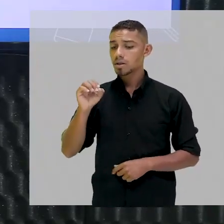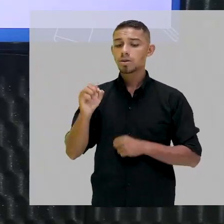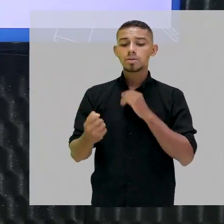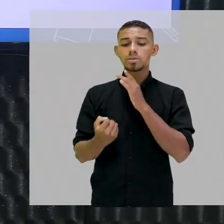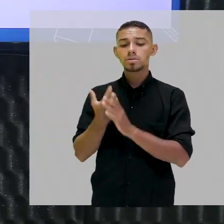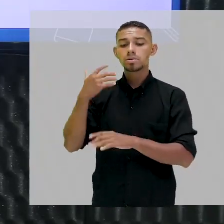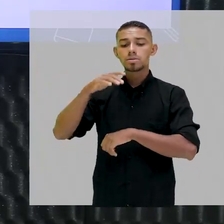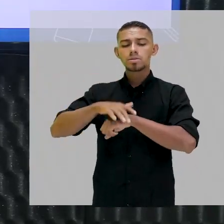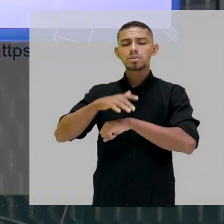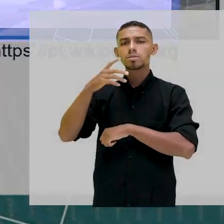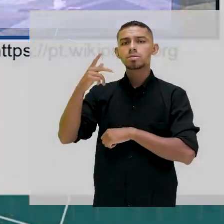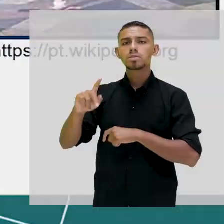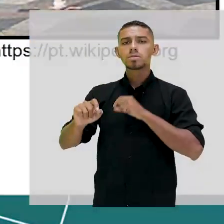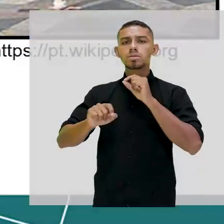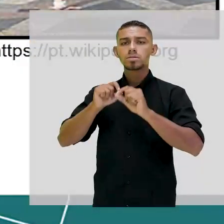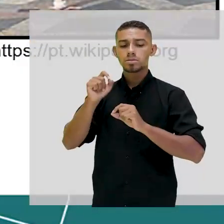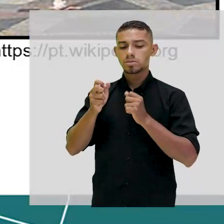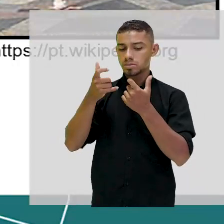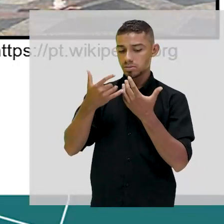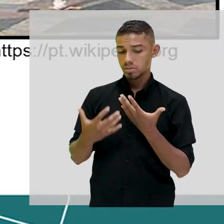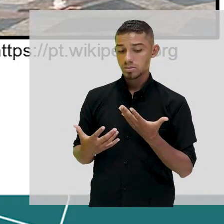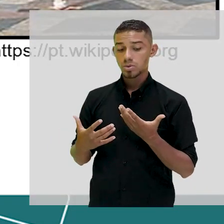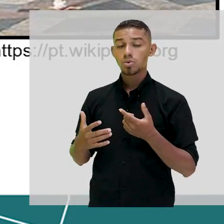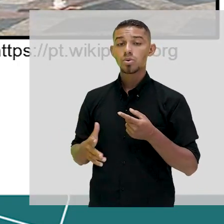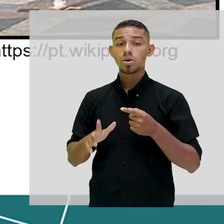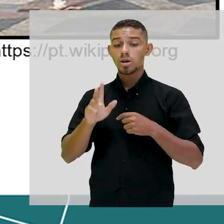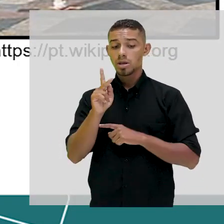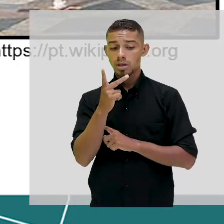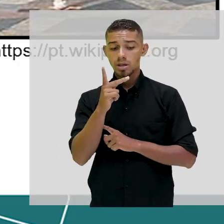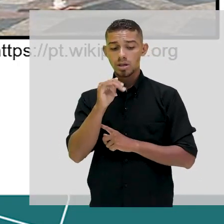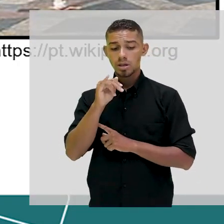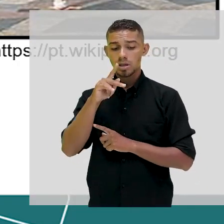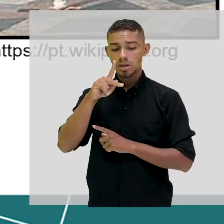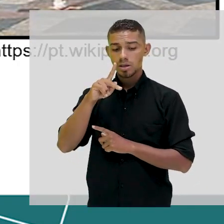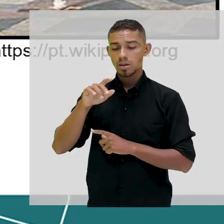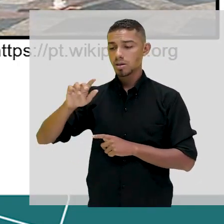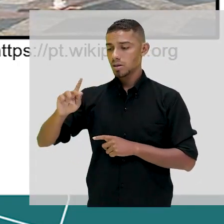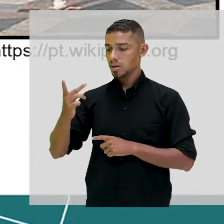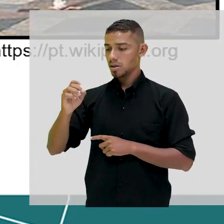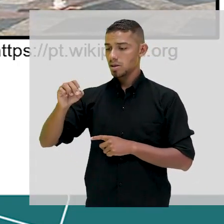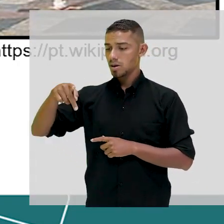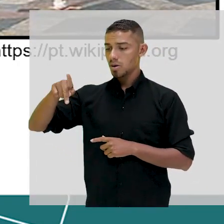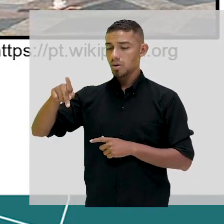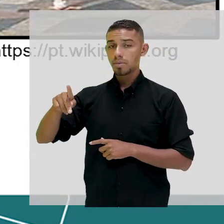aula passada, quando eu falei de danças urbanas, surge o hip hop.